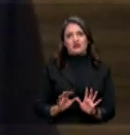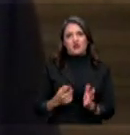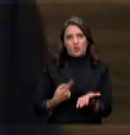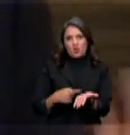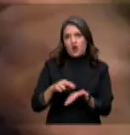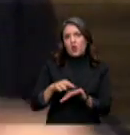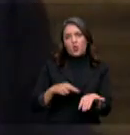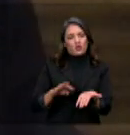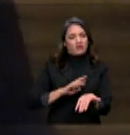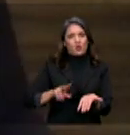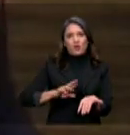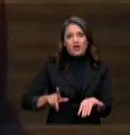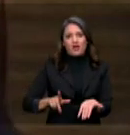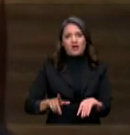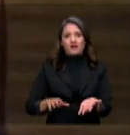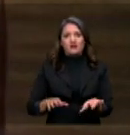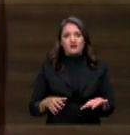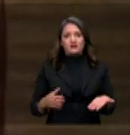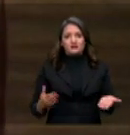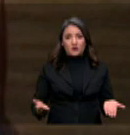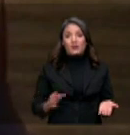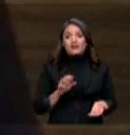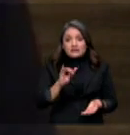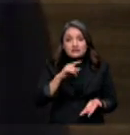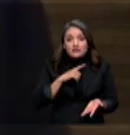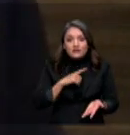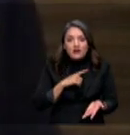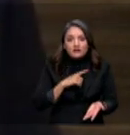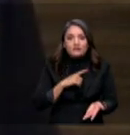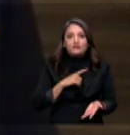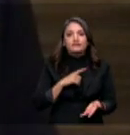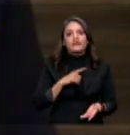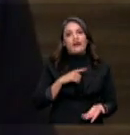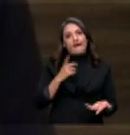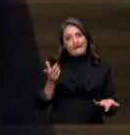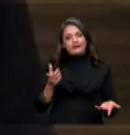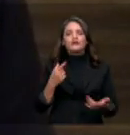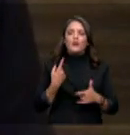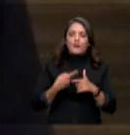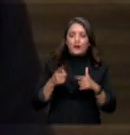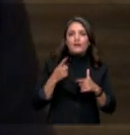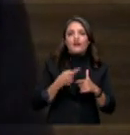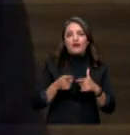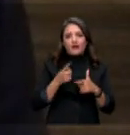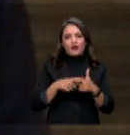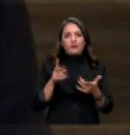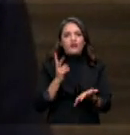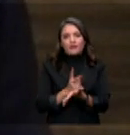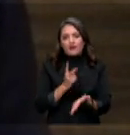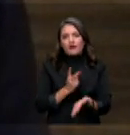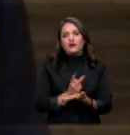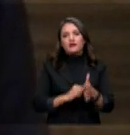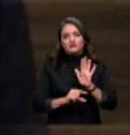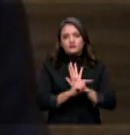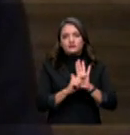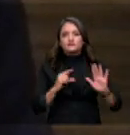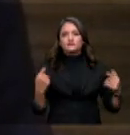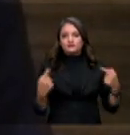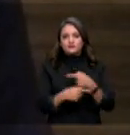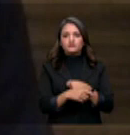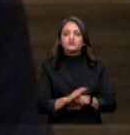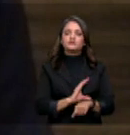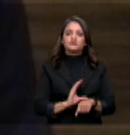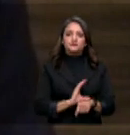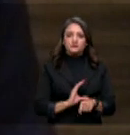acordo? E acho que se estivesse dito, nós teríamos um problema de validade da cláusula por contrariar norma constitucional